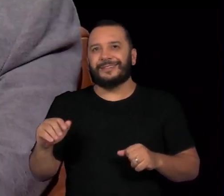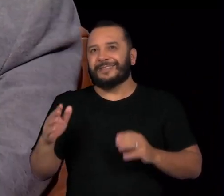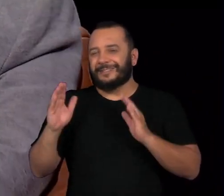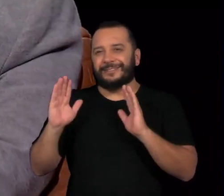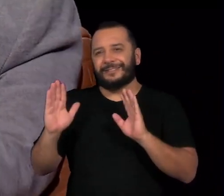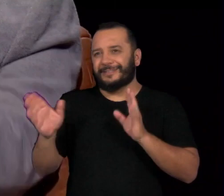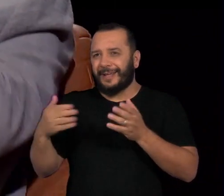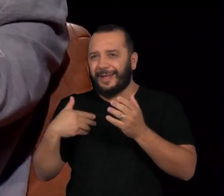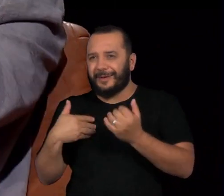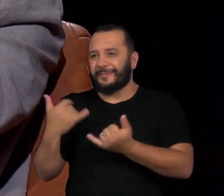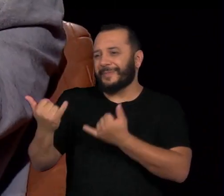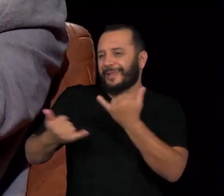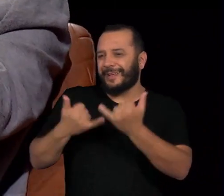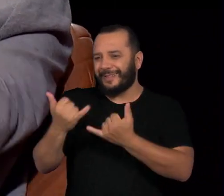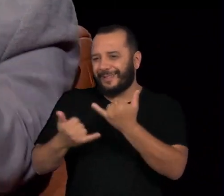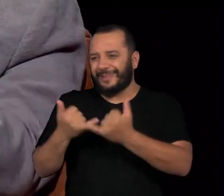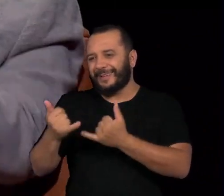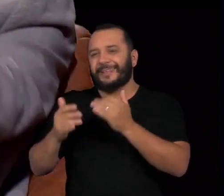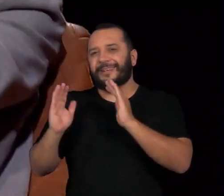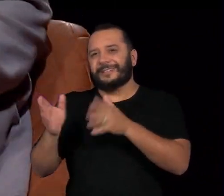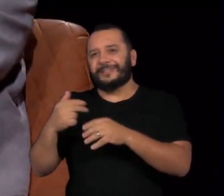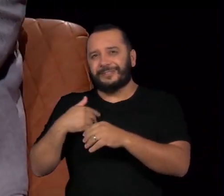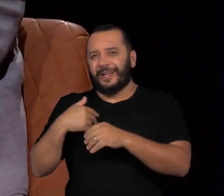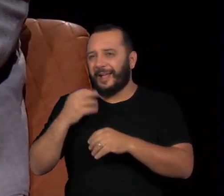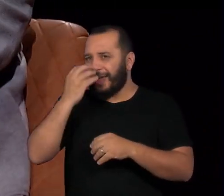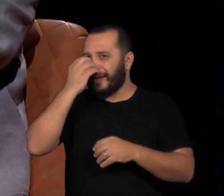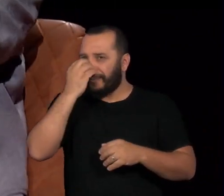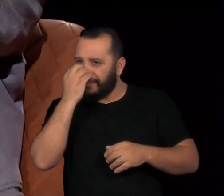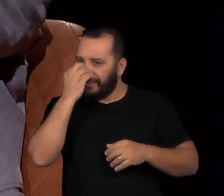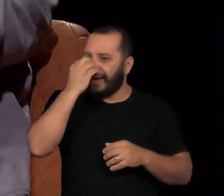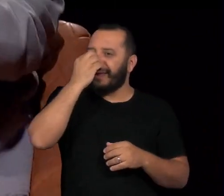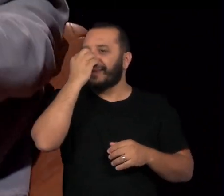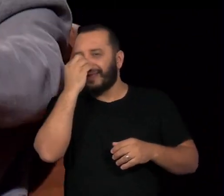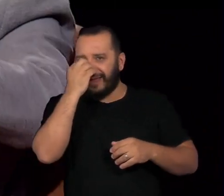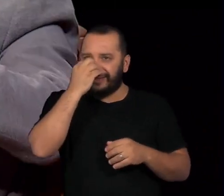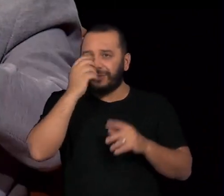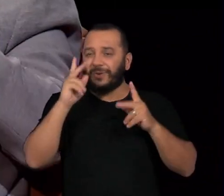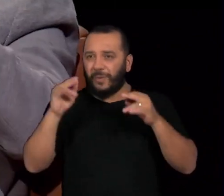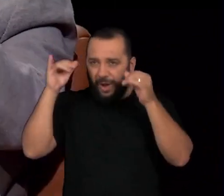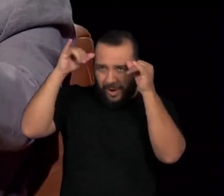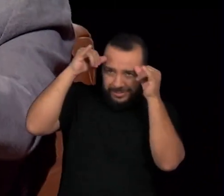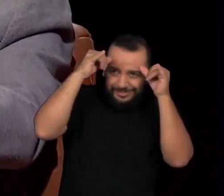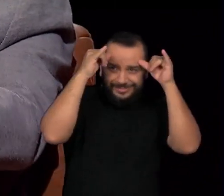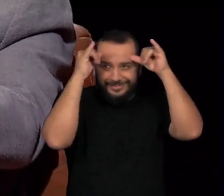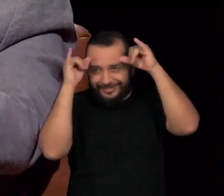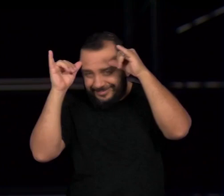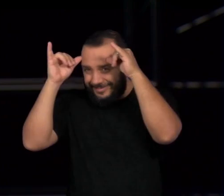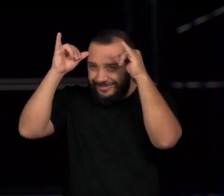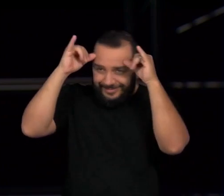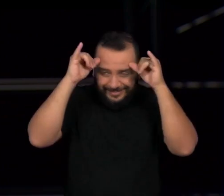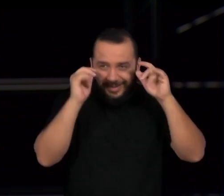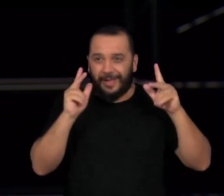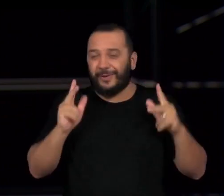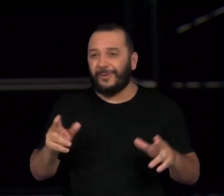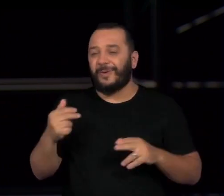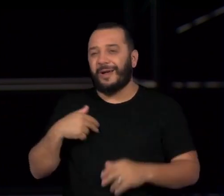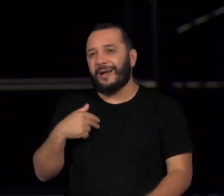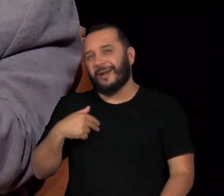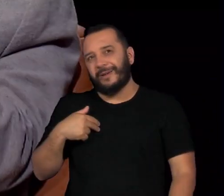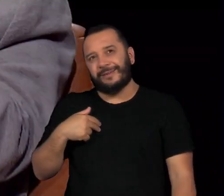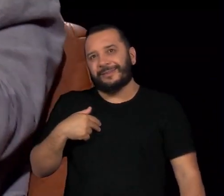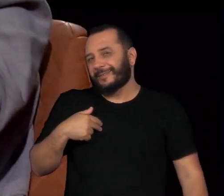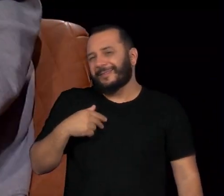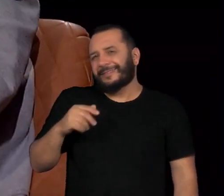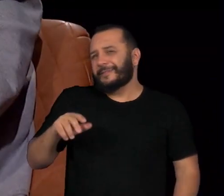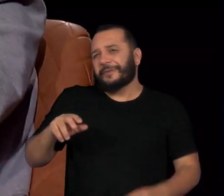arlequins que fazem parte de espetáculos populares como bumba meu boi como reizado né são cômicos